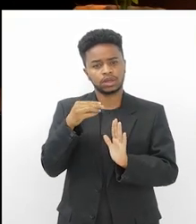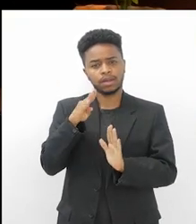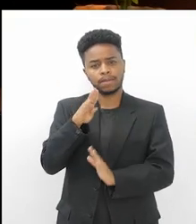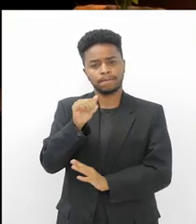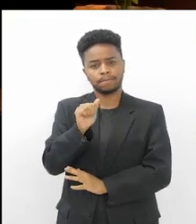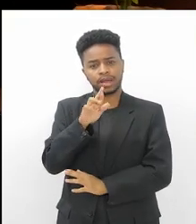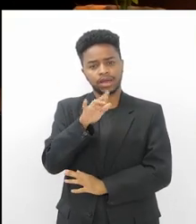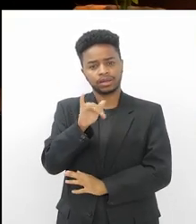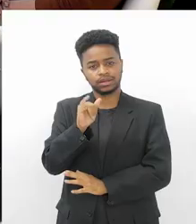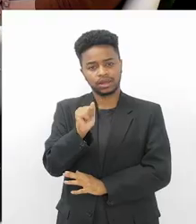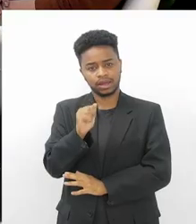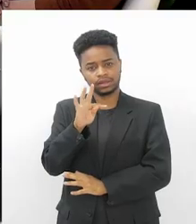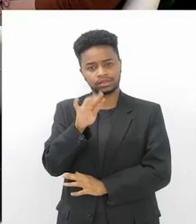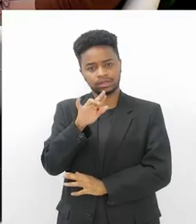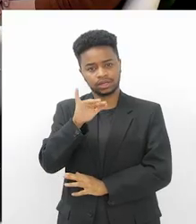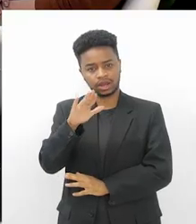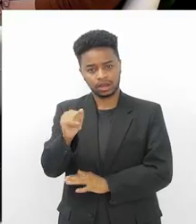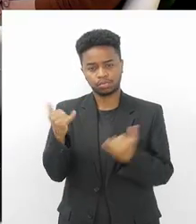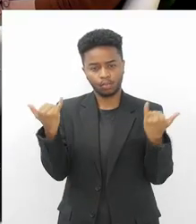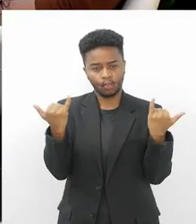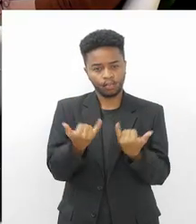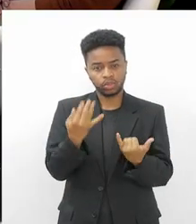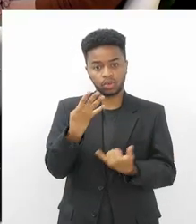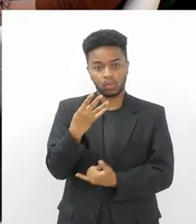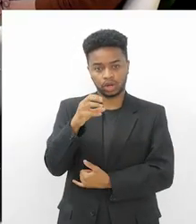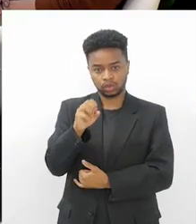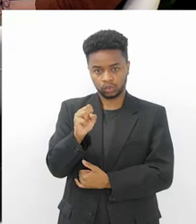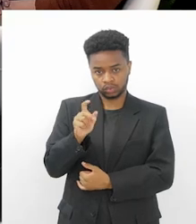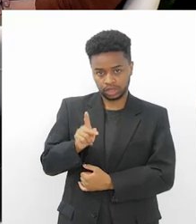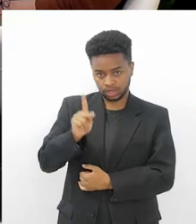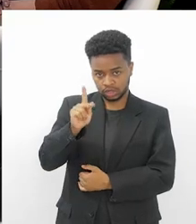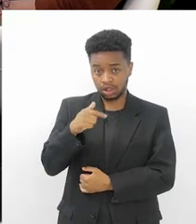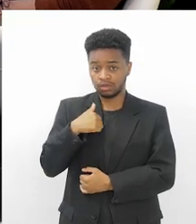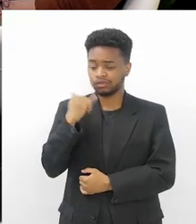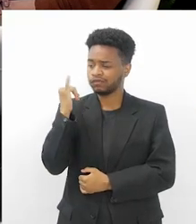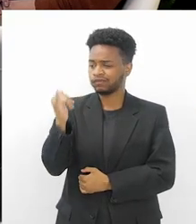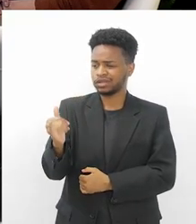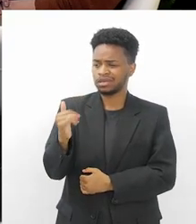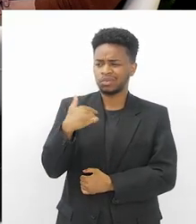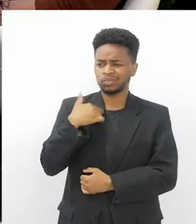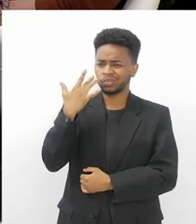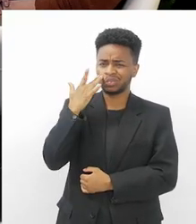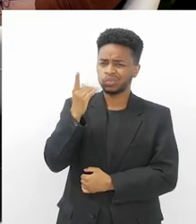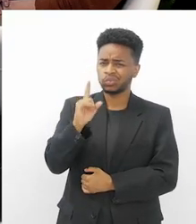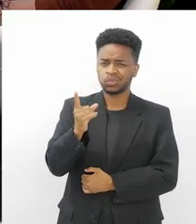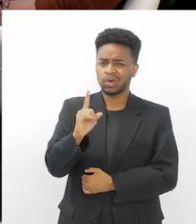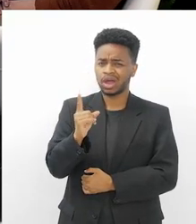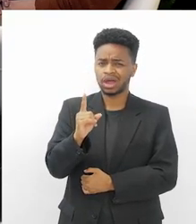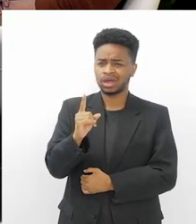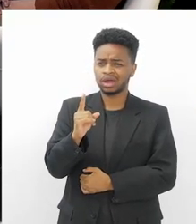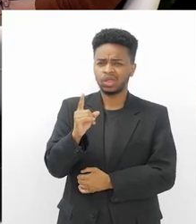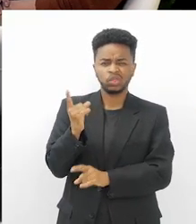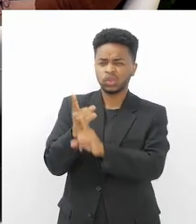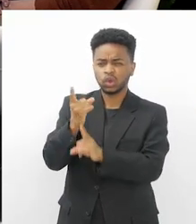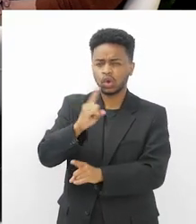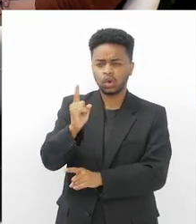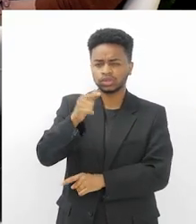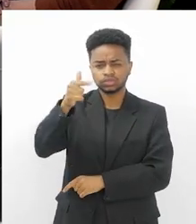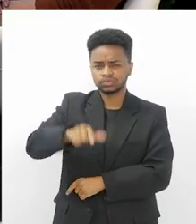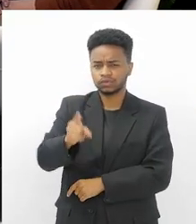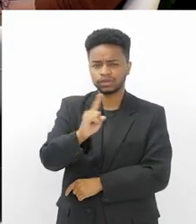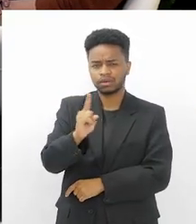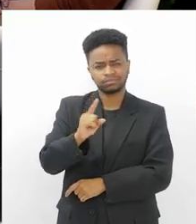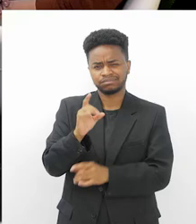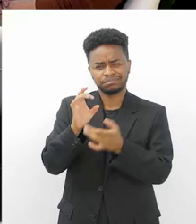e perdeu 48 quilos. Aí eu estava brincando com ela e disse para ela, não acha esses 48 quilos, deixa eles perdidos